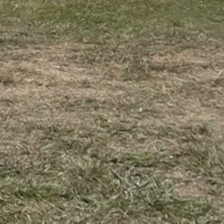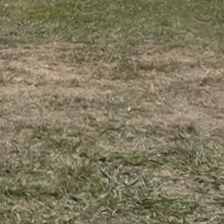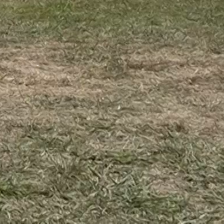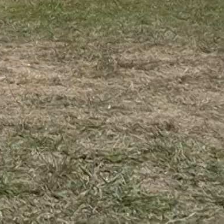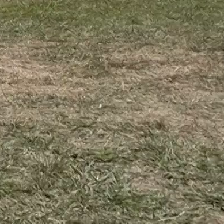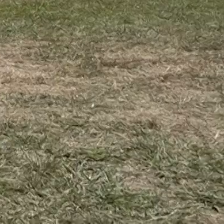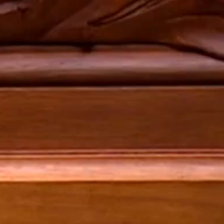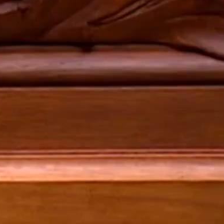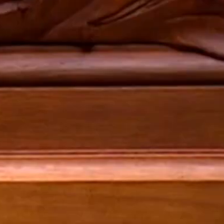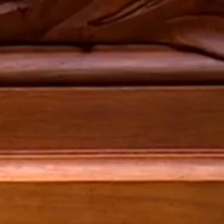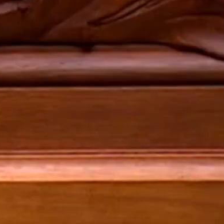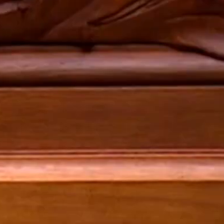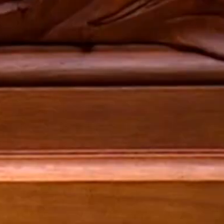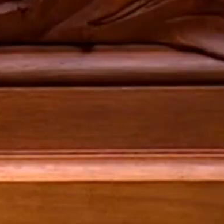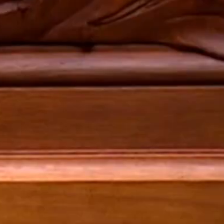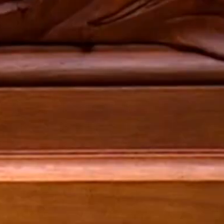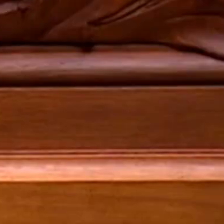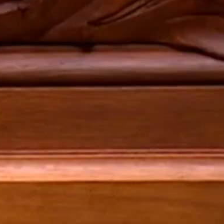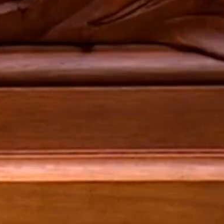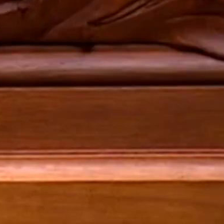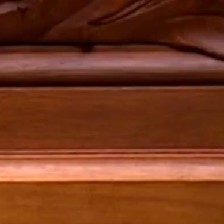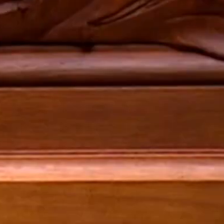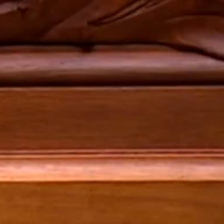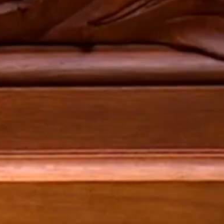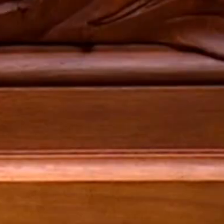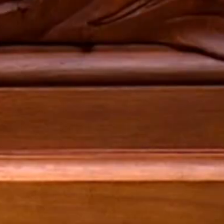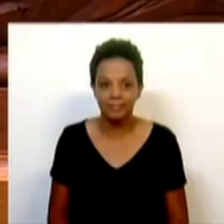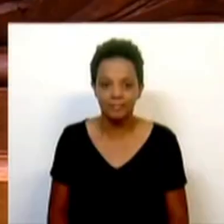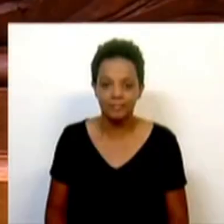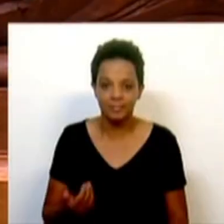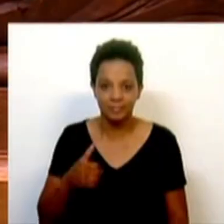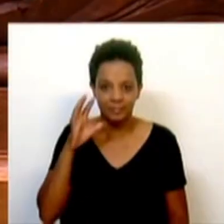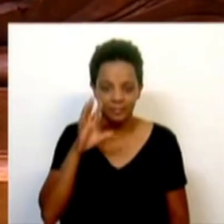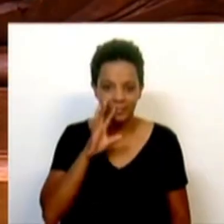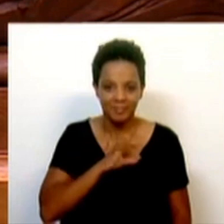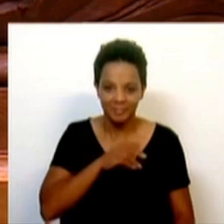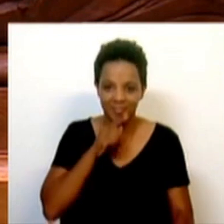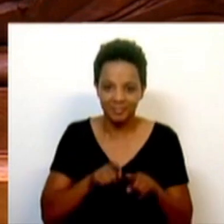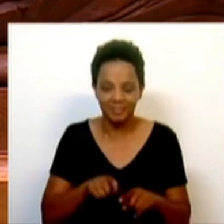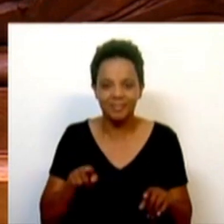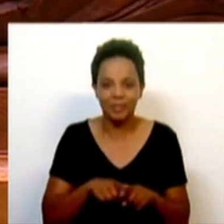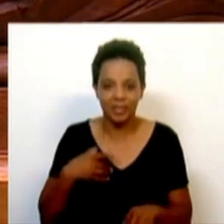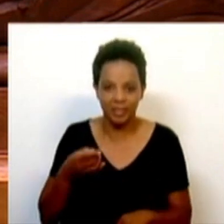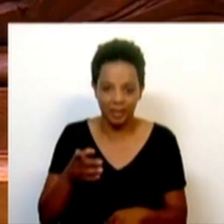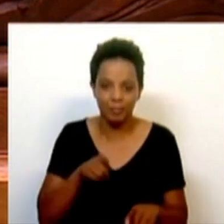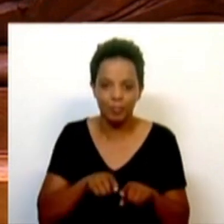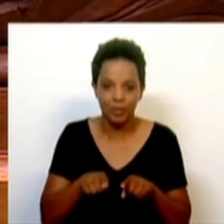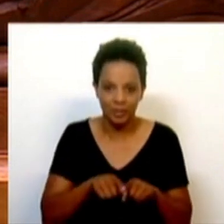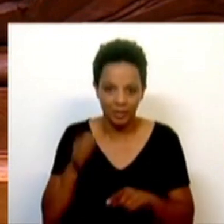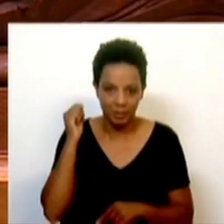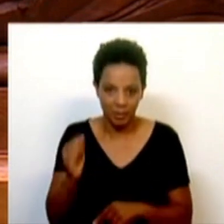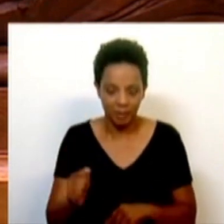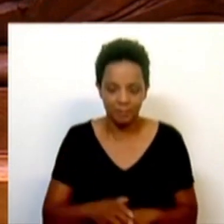idiomas falando em perdão o governo Português aprovou a proposta de lei que concede o perdão de penas e